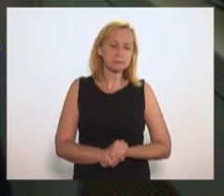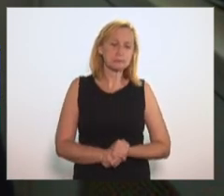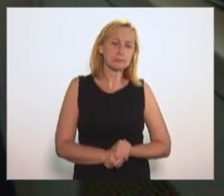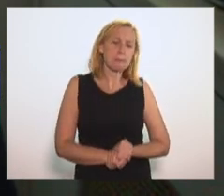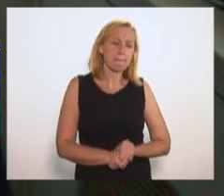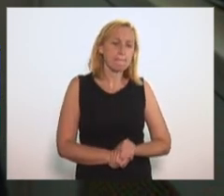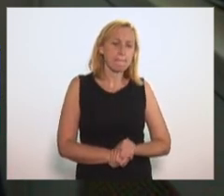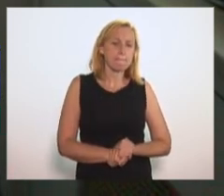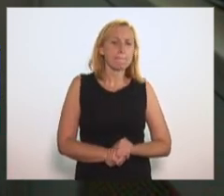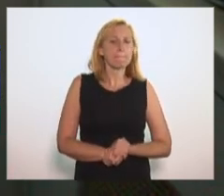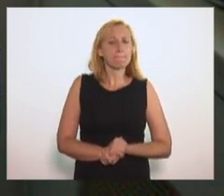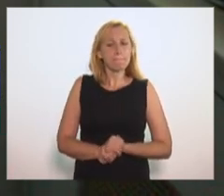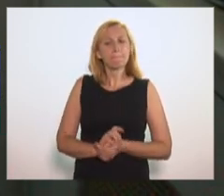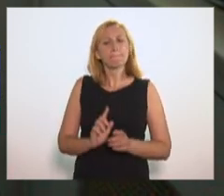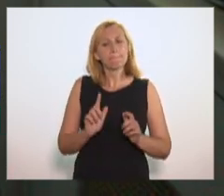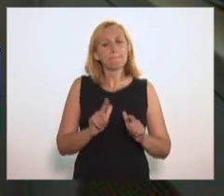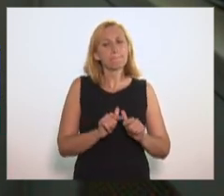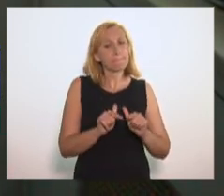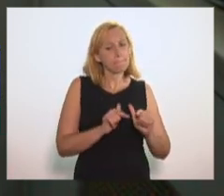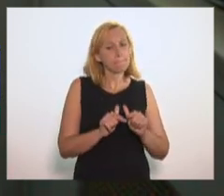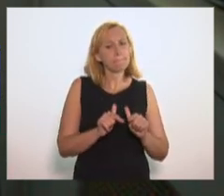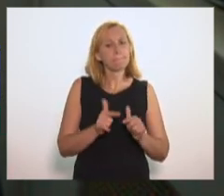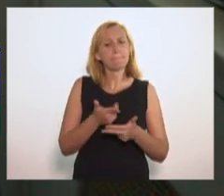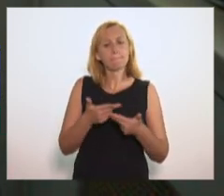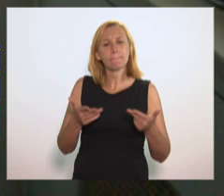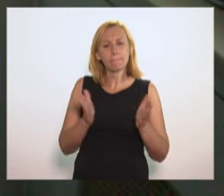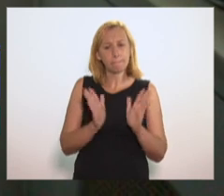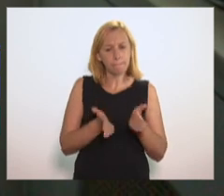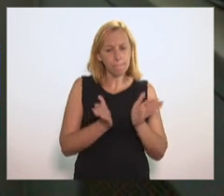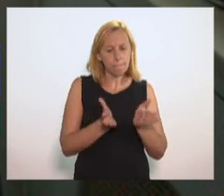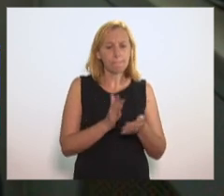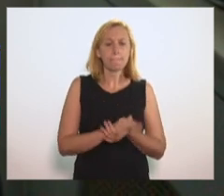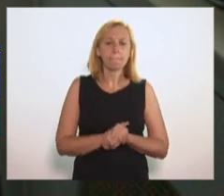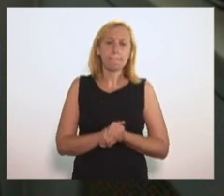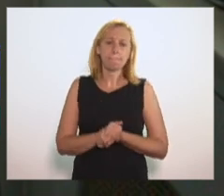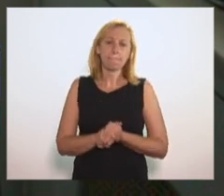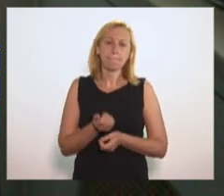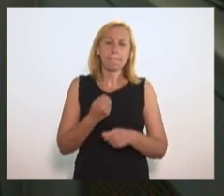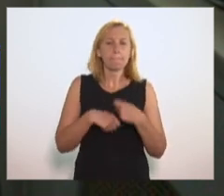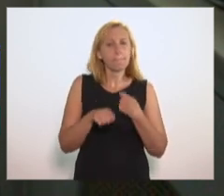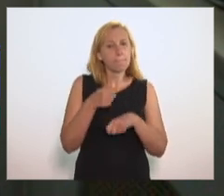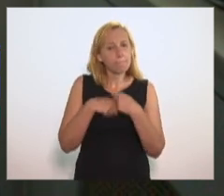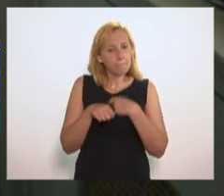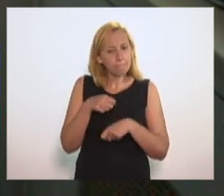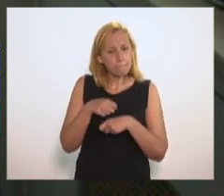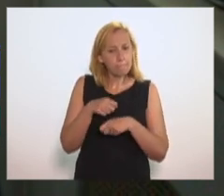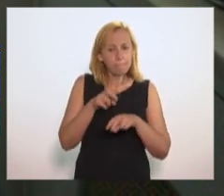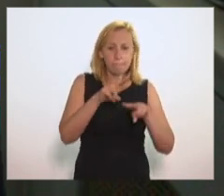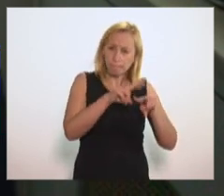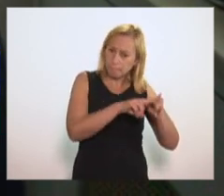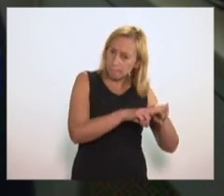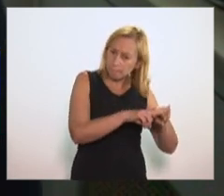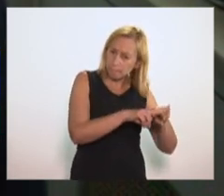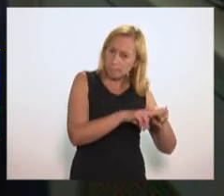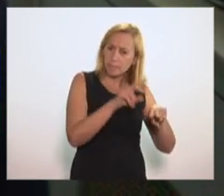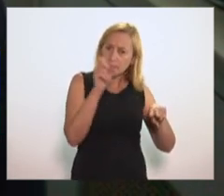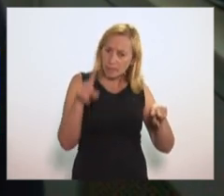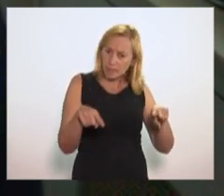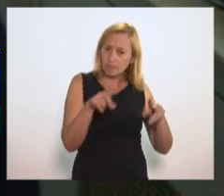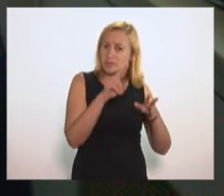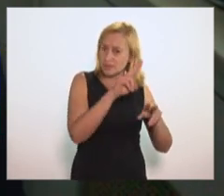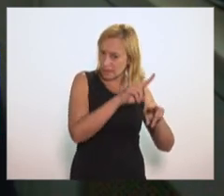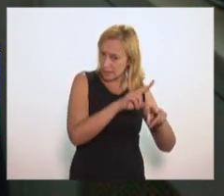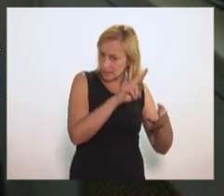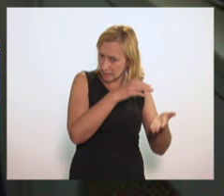essa era as funções nos tempos atuais a administração penitenciária é uma secretaria